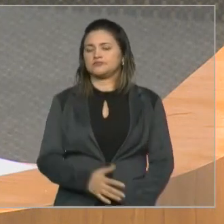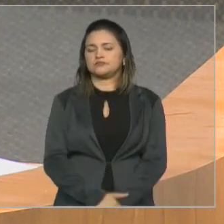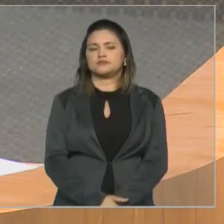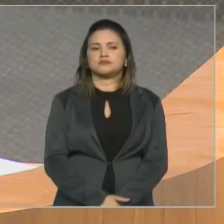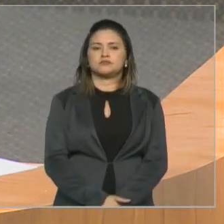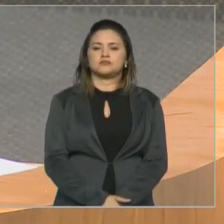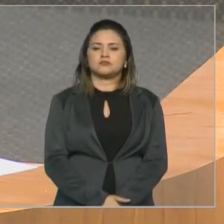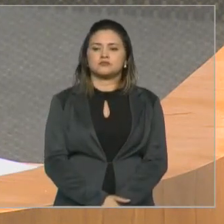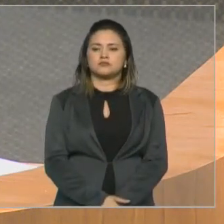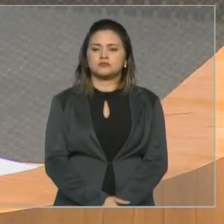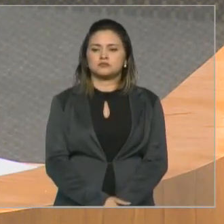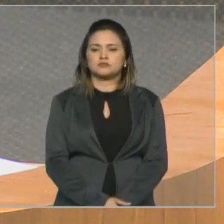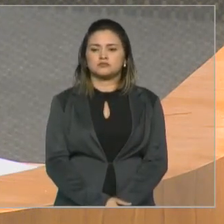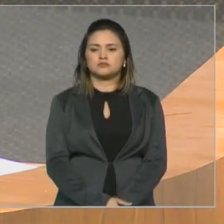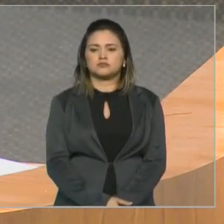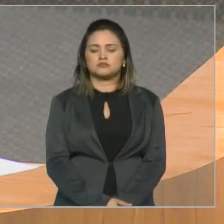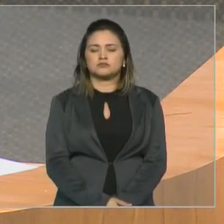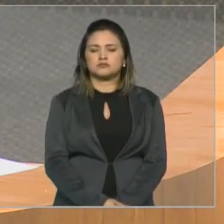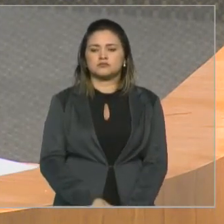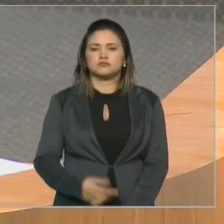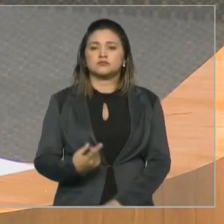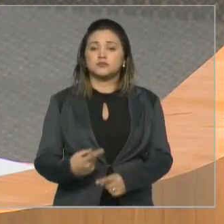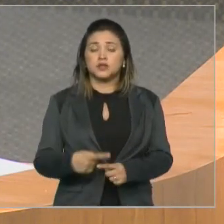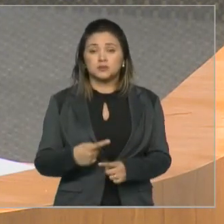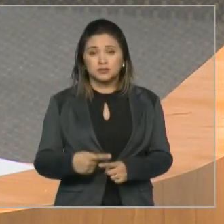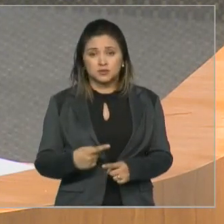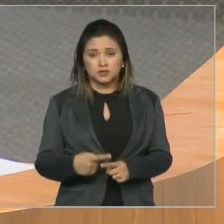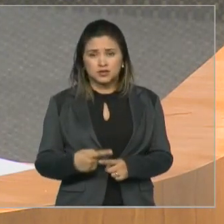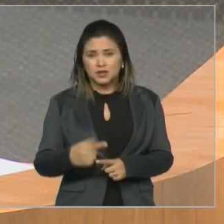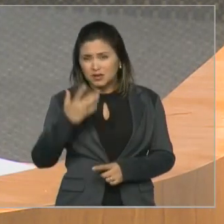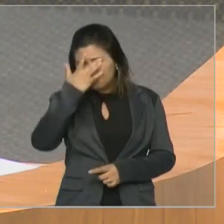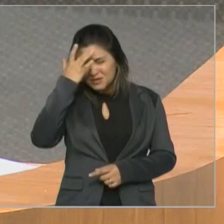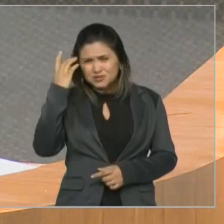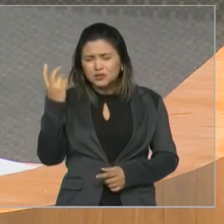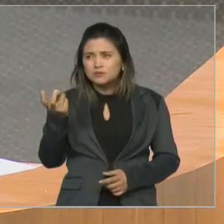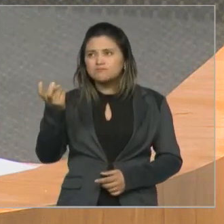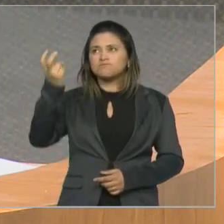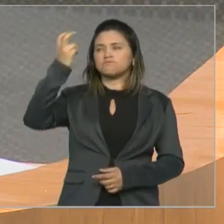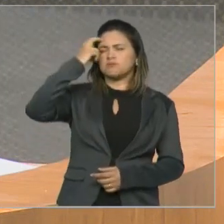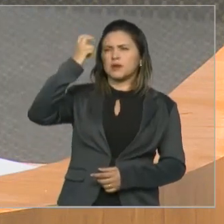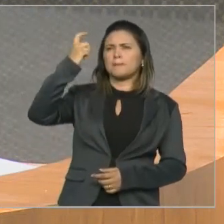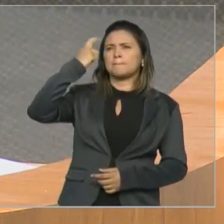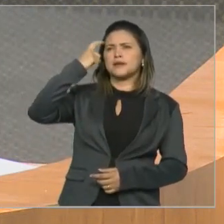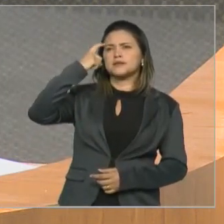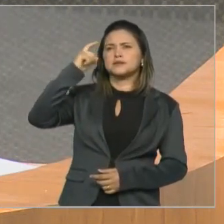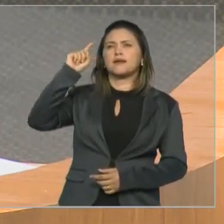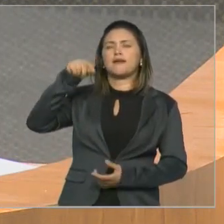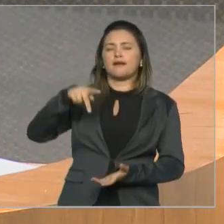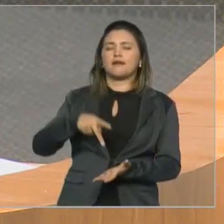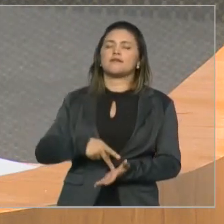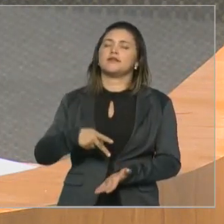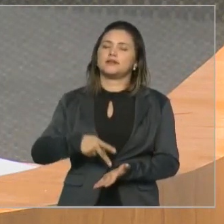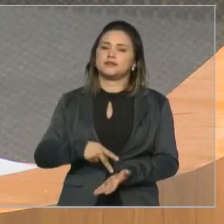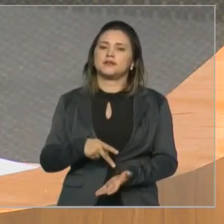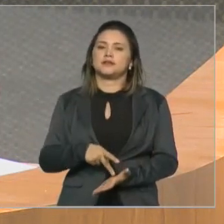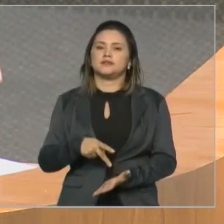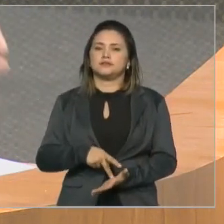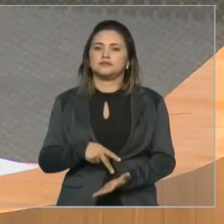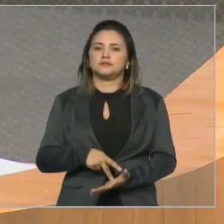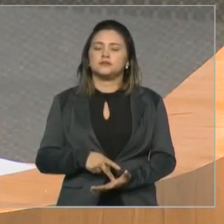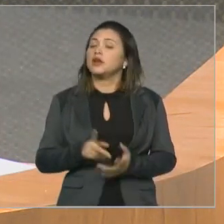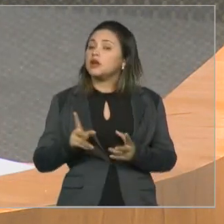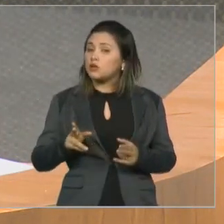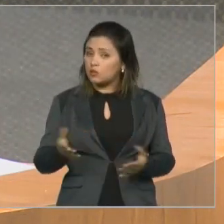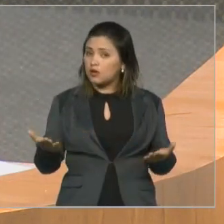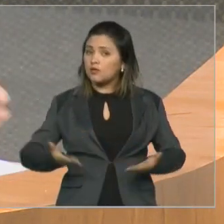reiteradas vezes, para que ela se transforme numa verdade. E da mesma forma, no governo Flávio Dino, o